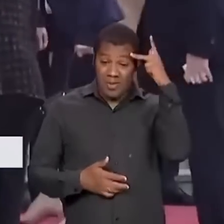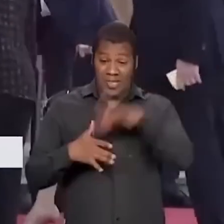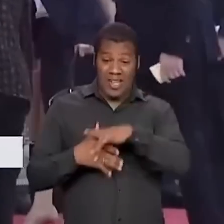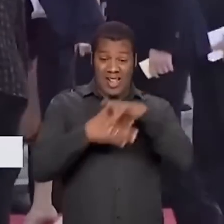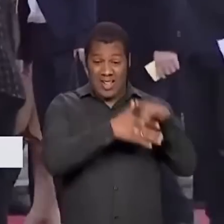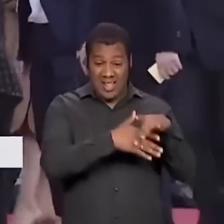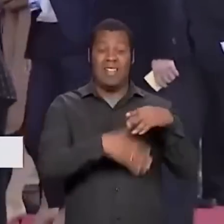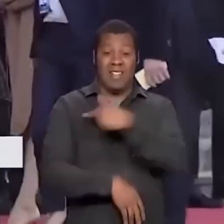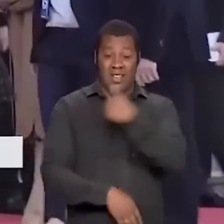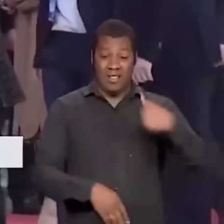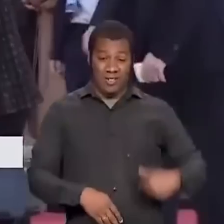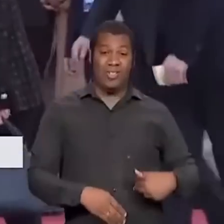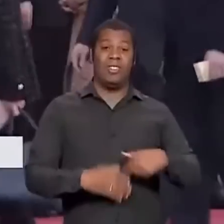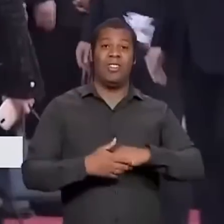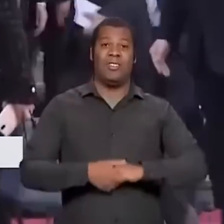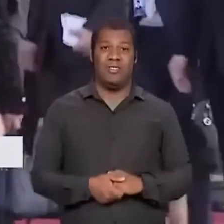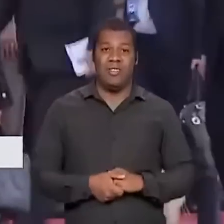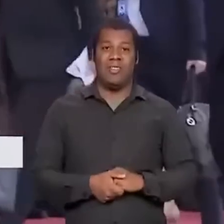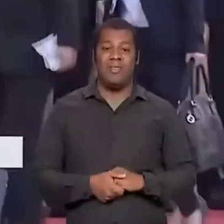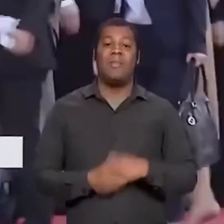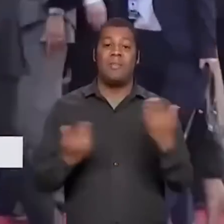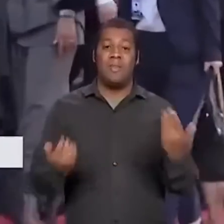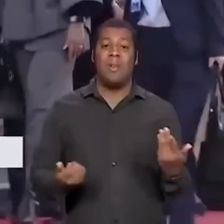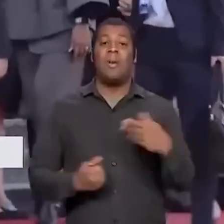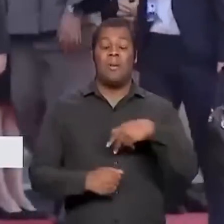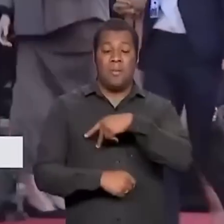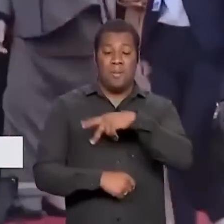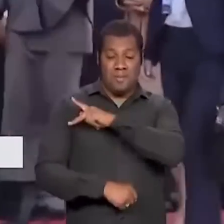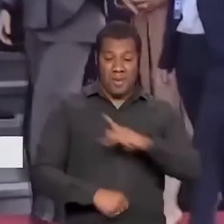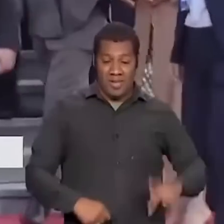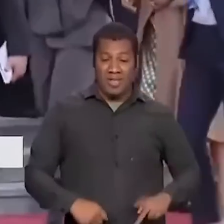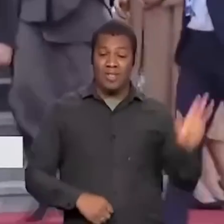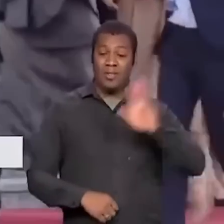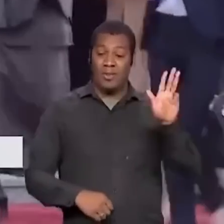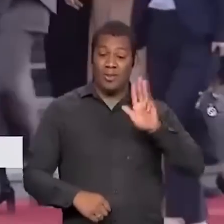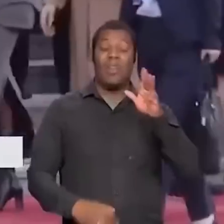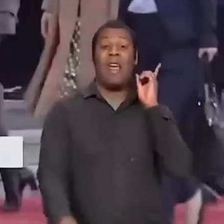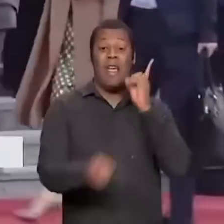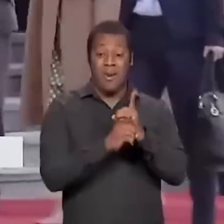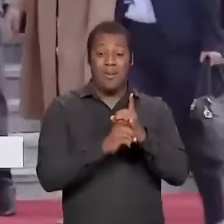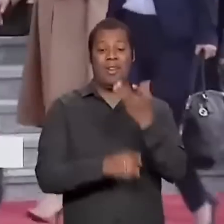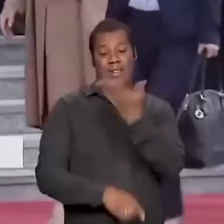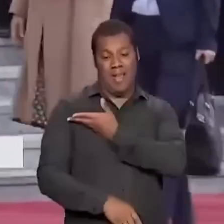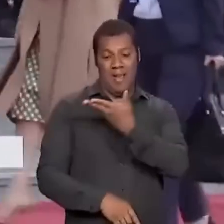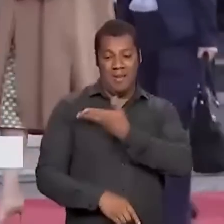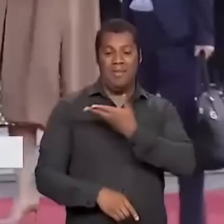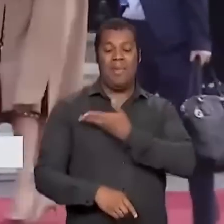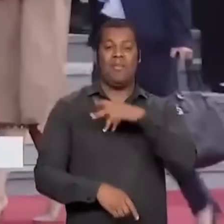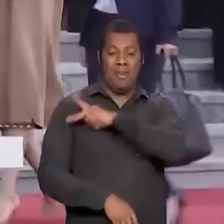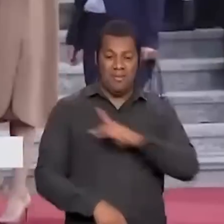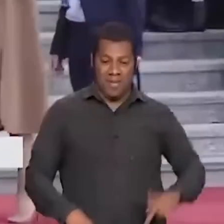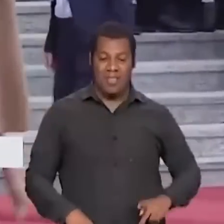chinesas nesta visita oficial do presidente brasileiro ao colega chinês. Lembrando que o presidente